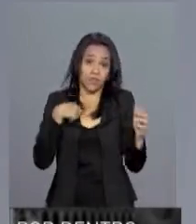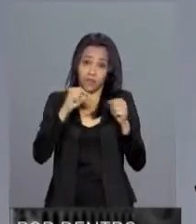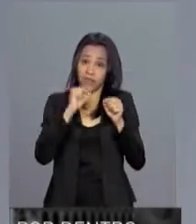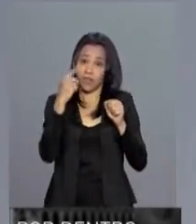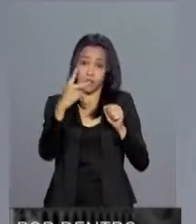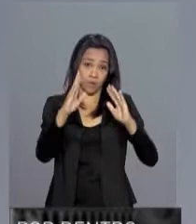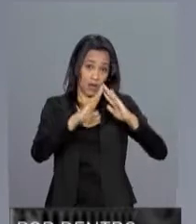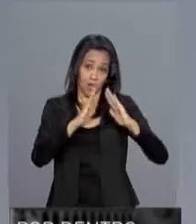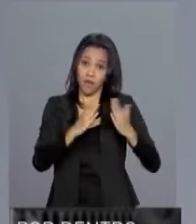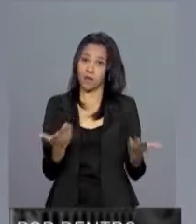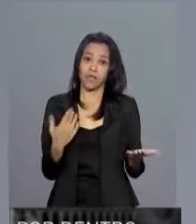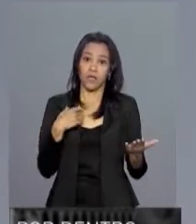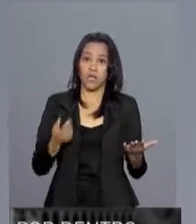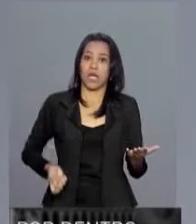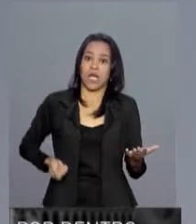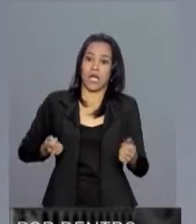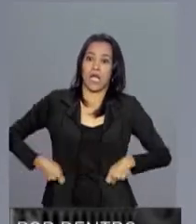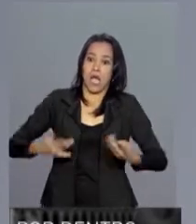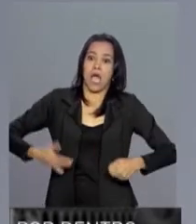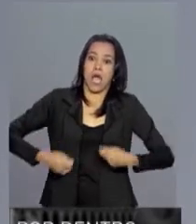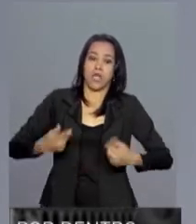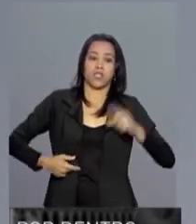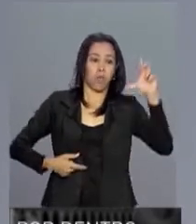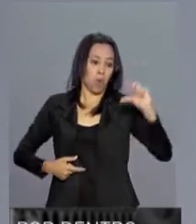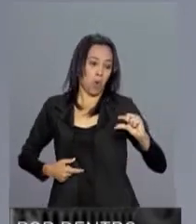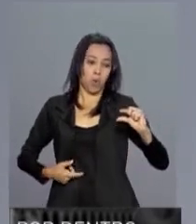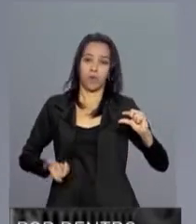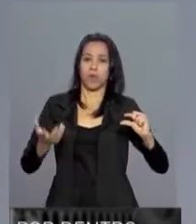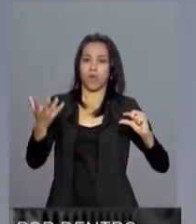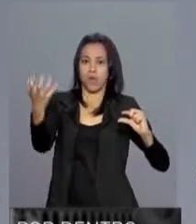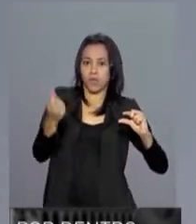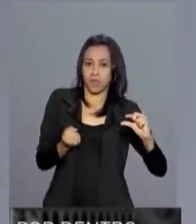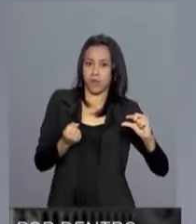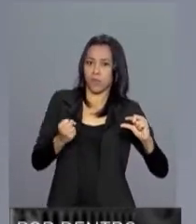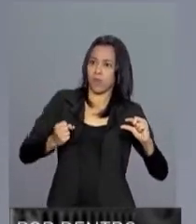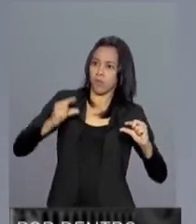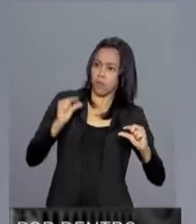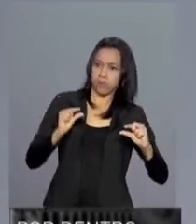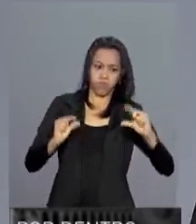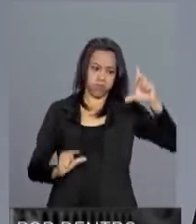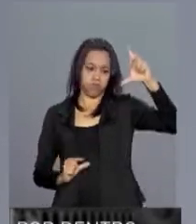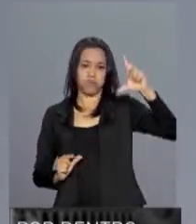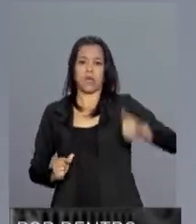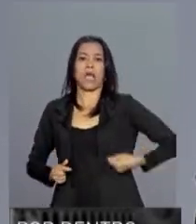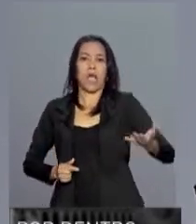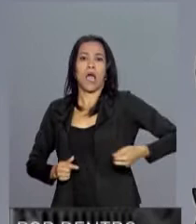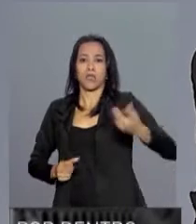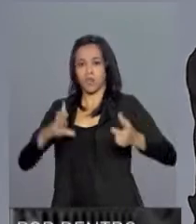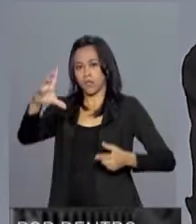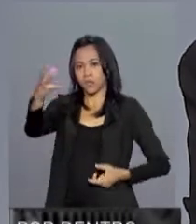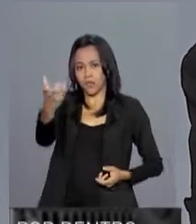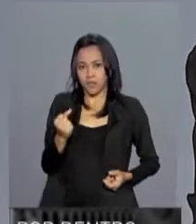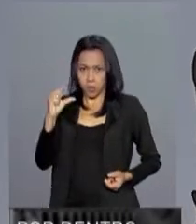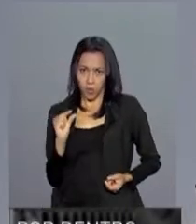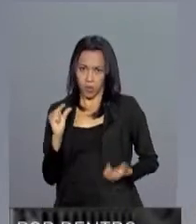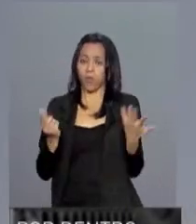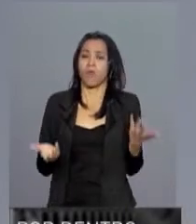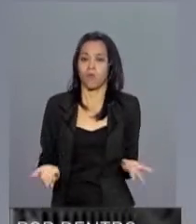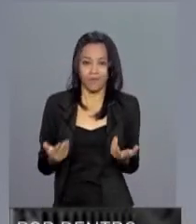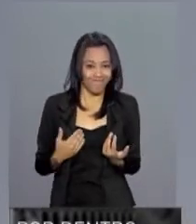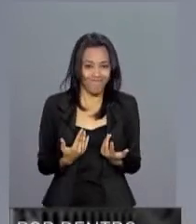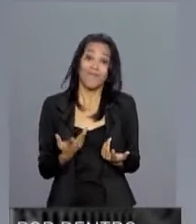não gasta mais do que a gente ganha não podemos fazer isso né o governo também não pode fazer então presidente teve a coragem de